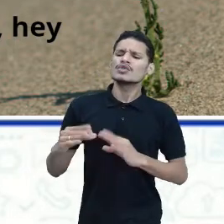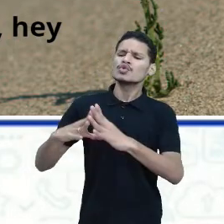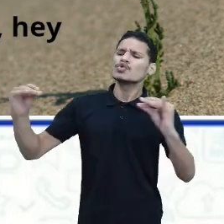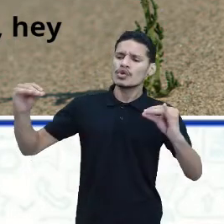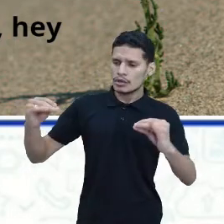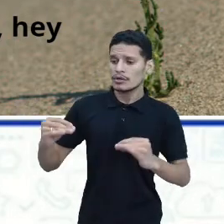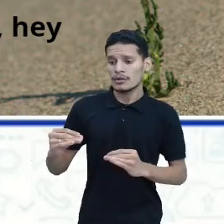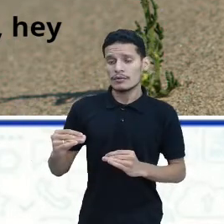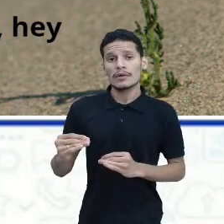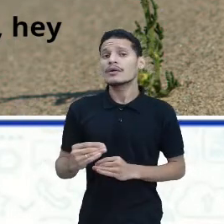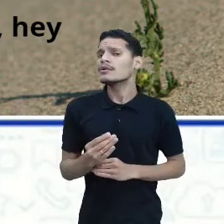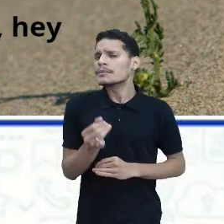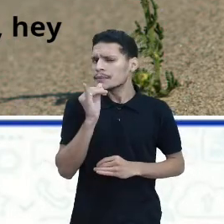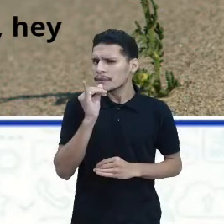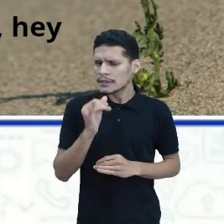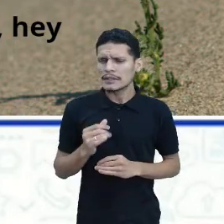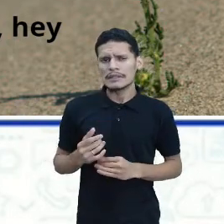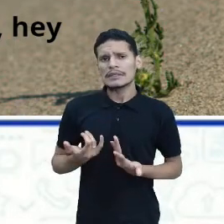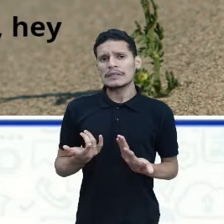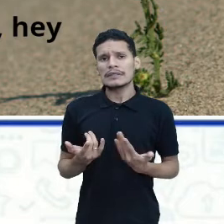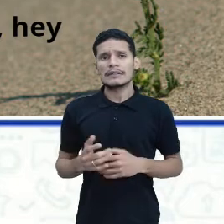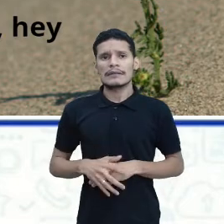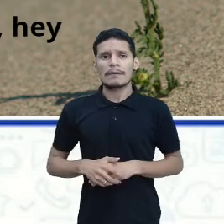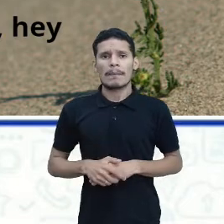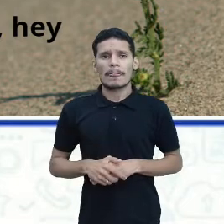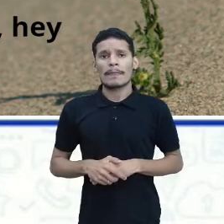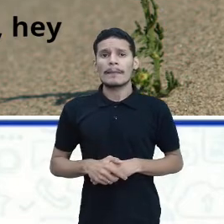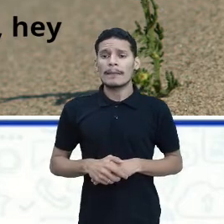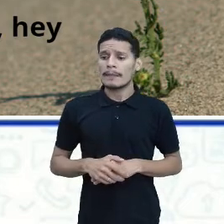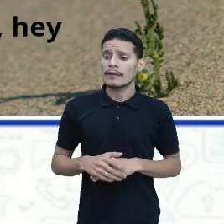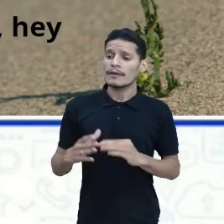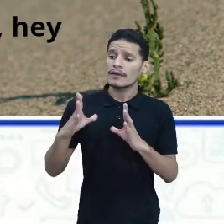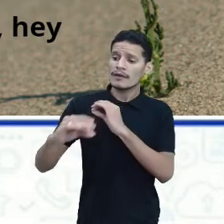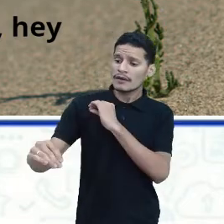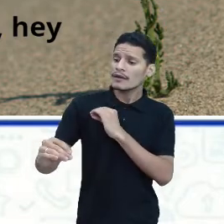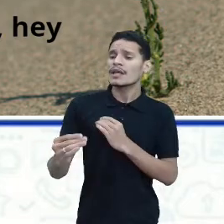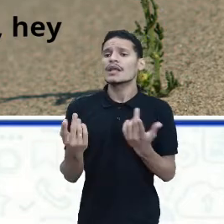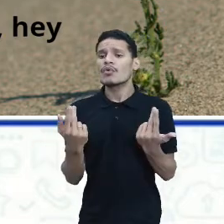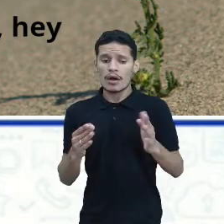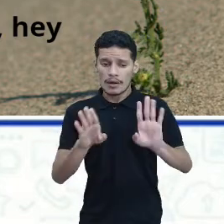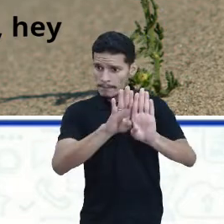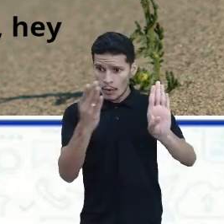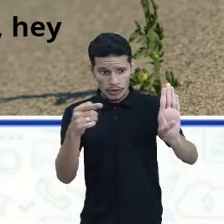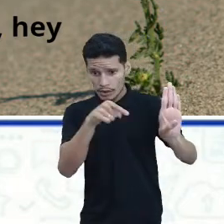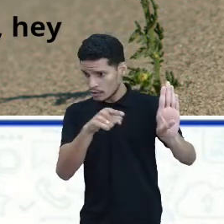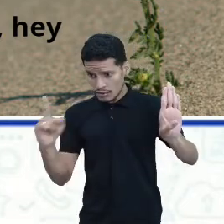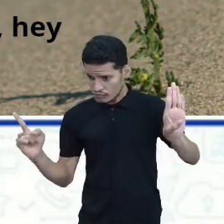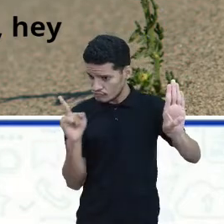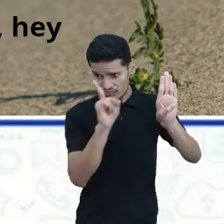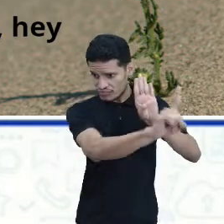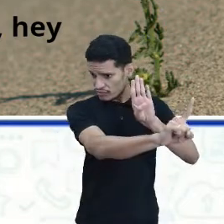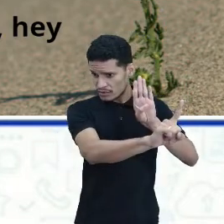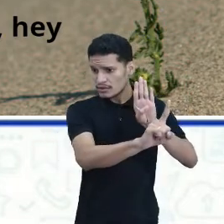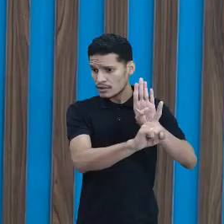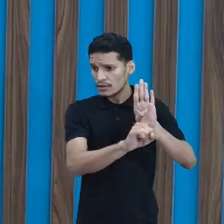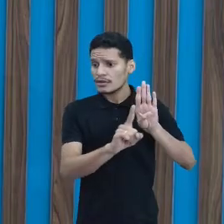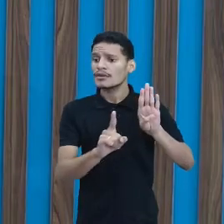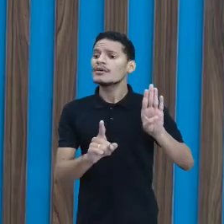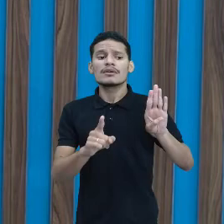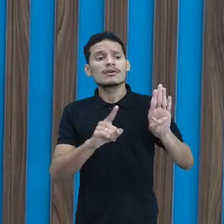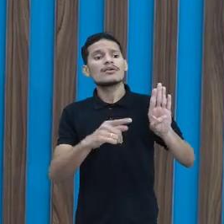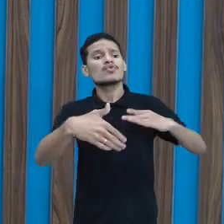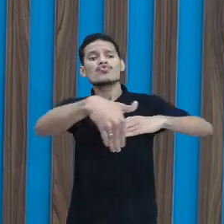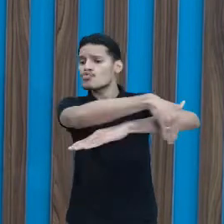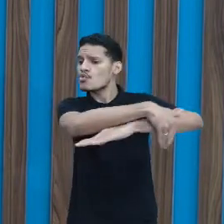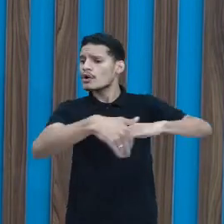doors. É como quem diz, como é que é? A serventia da casa, como é que é, professor? A porta da rua, a serventia